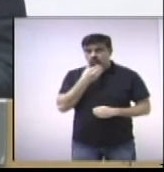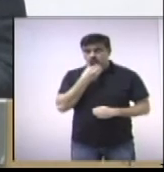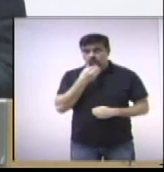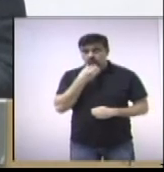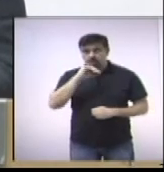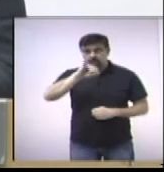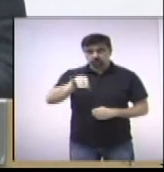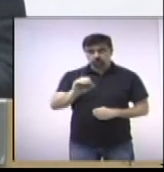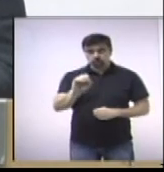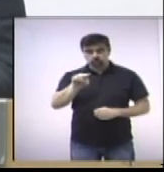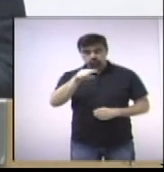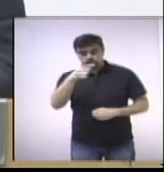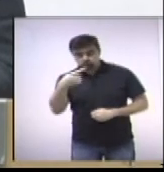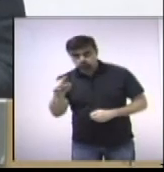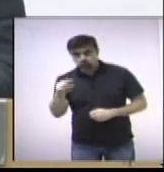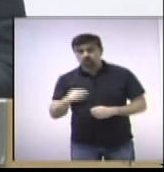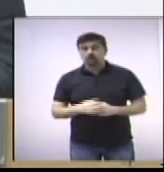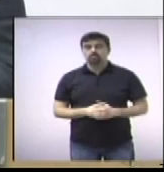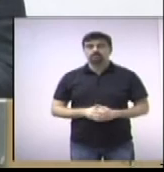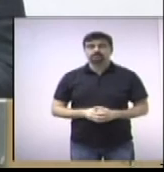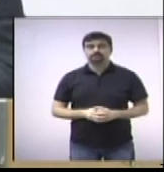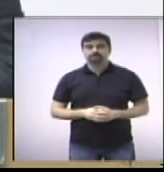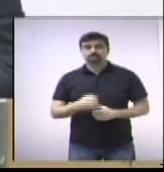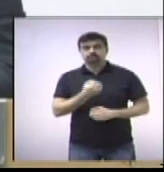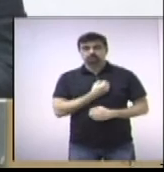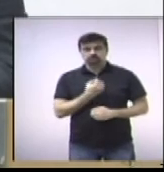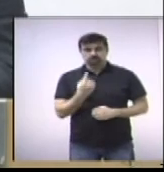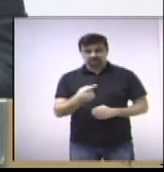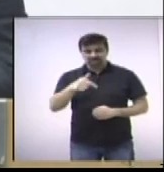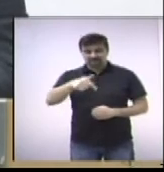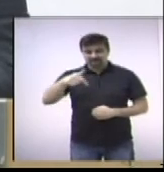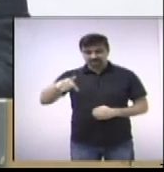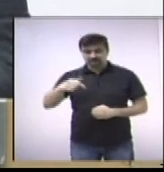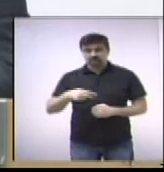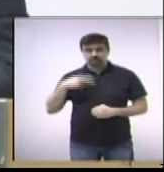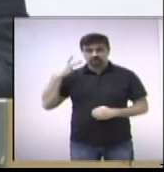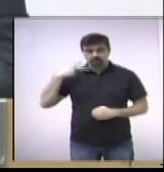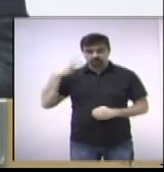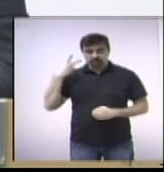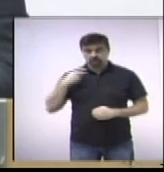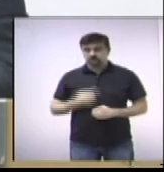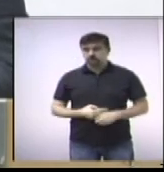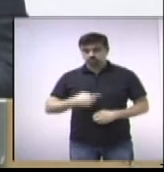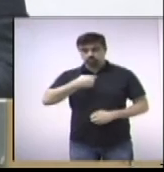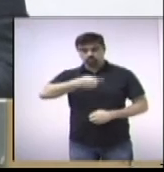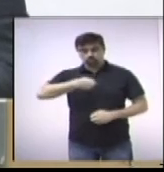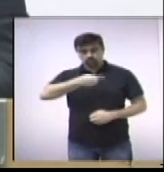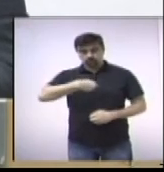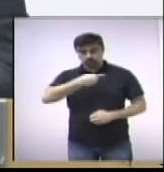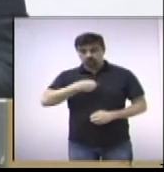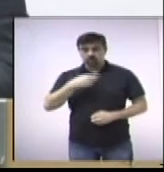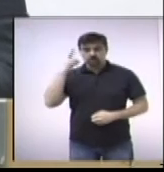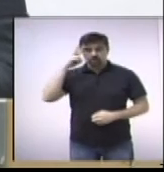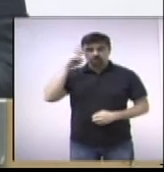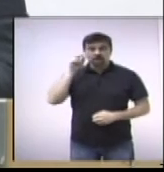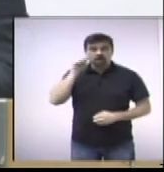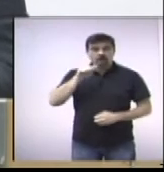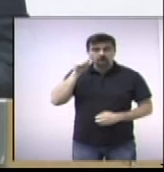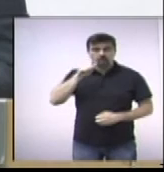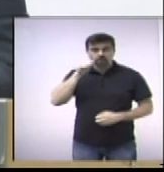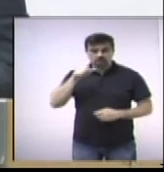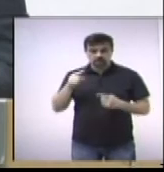e João Gomes Ferreira da Silva. Número 177 do vereador Dr. João Mota, pelo falecimento das